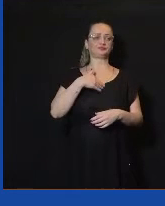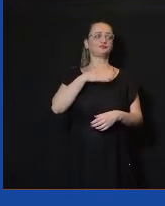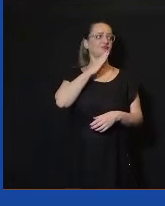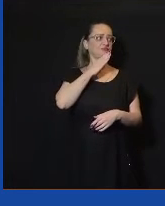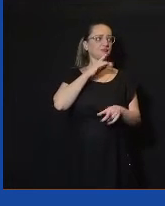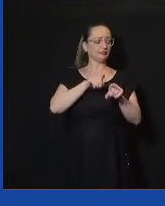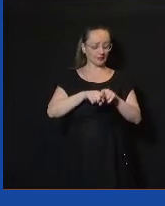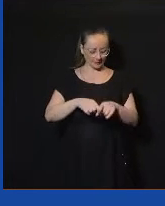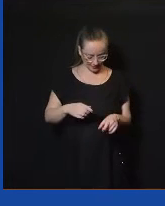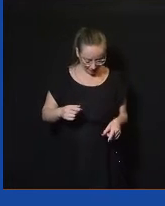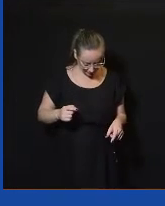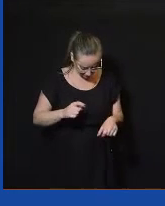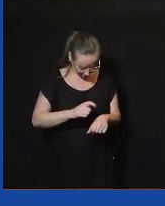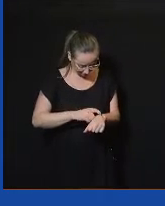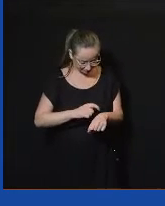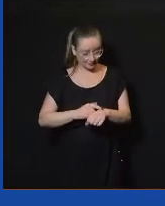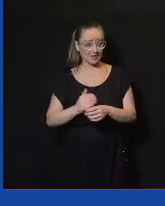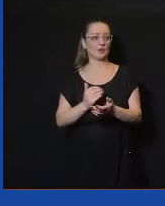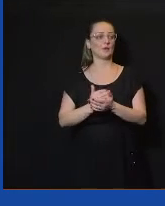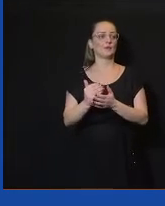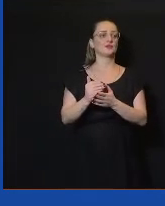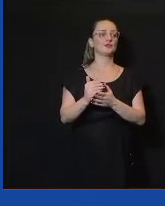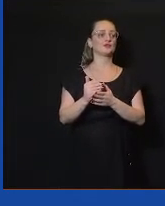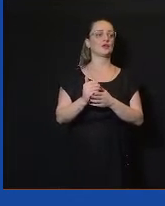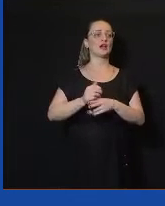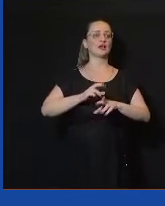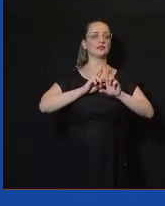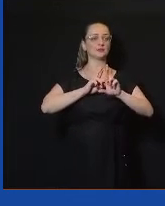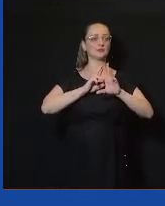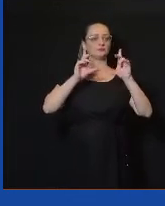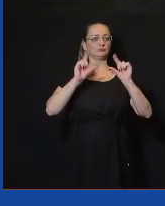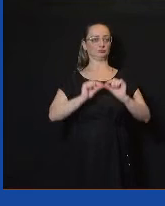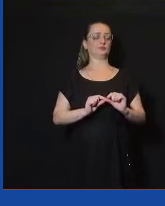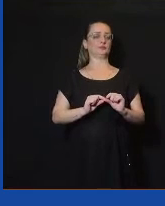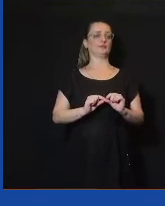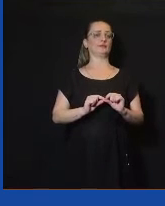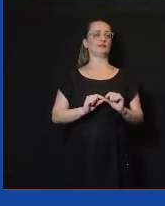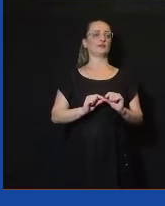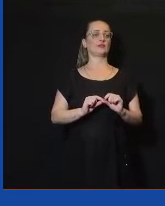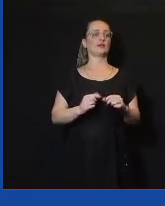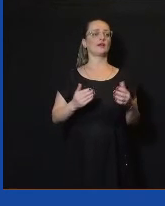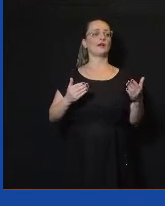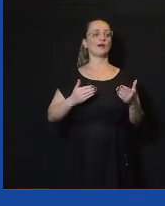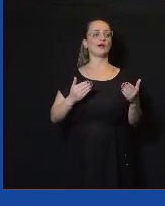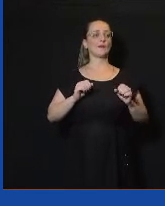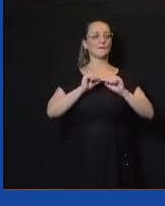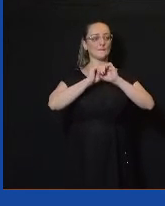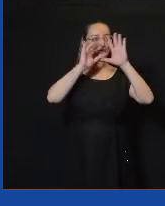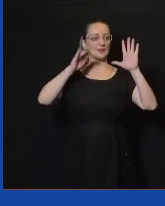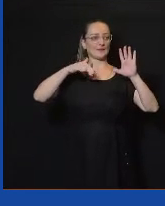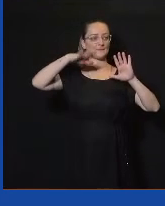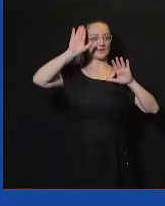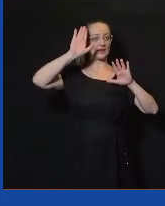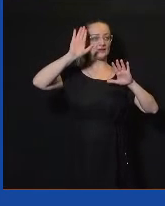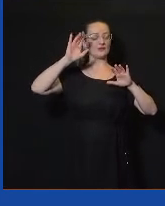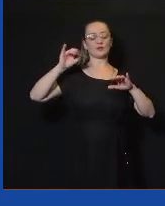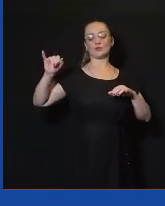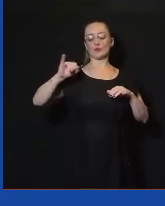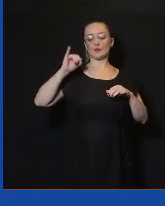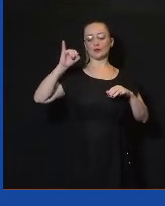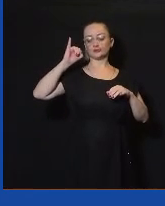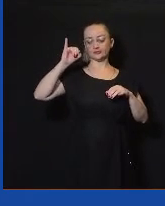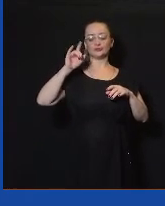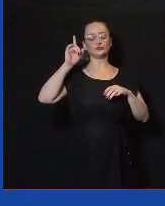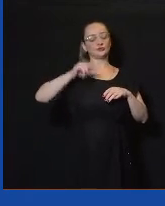também, quando começou para a desesperança e a incerteza que a gente tinha, agora para ficar mais claro o quanto é importante, o quanto é fundamental